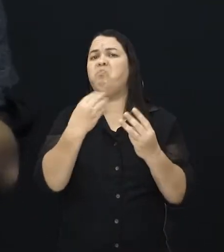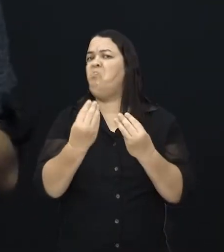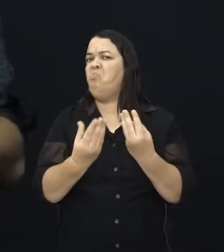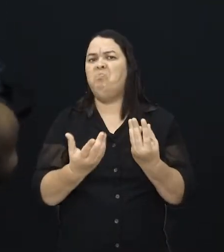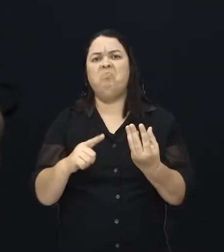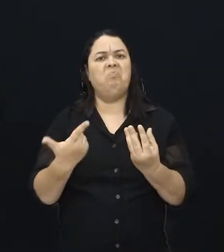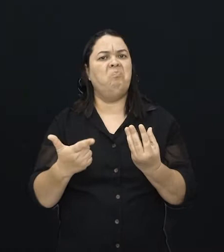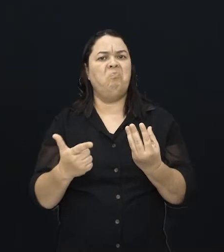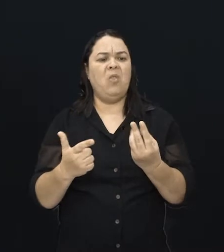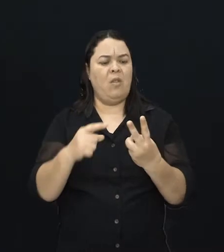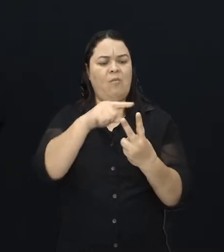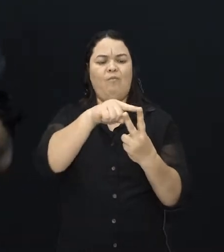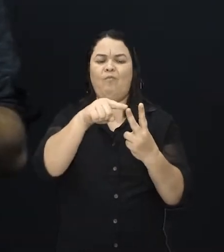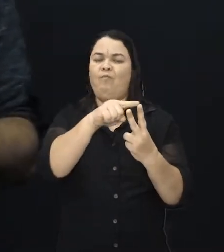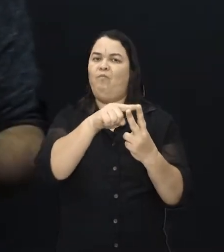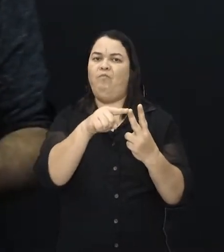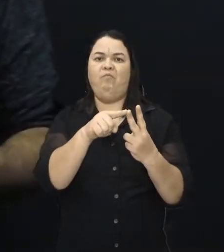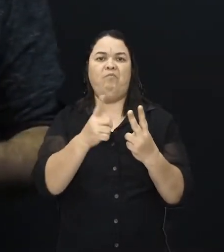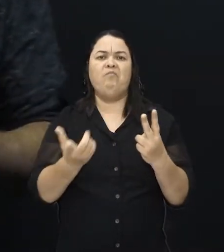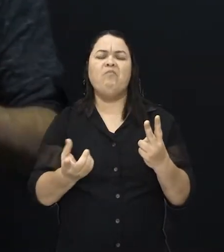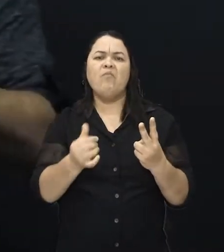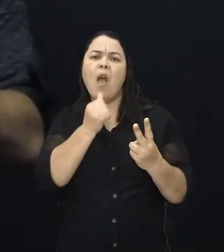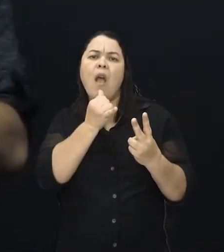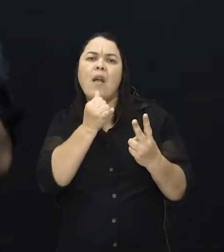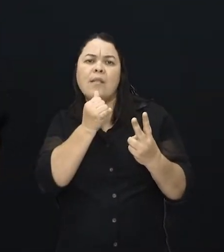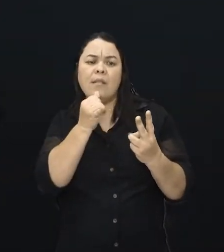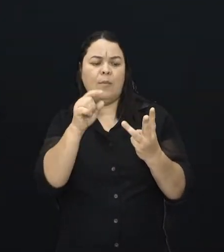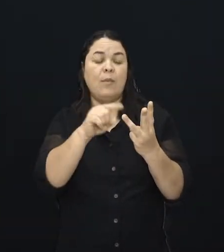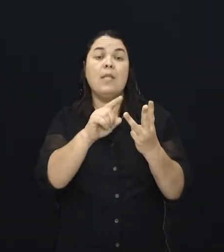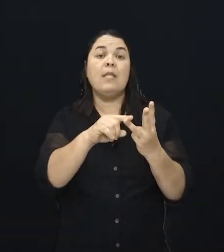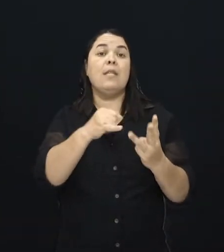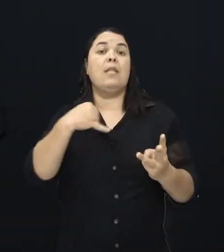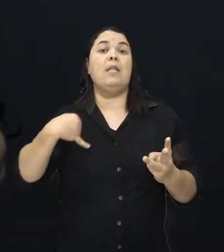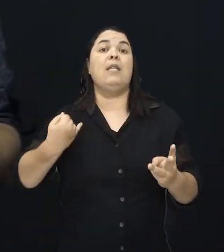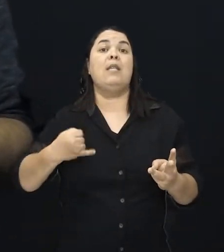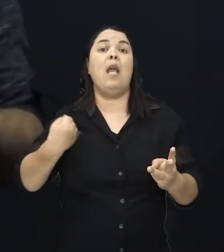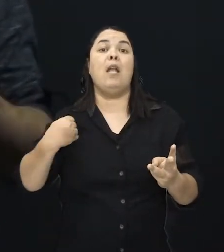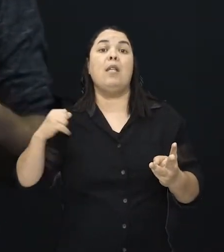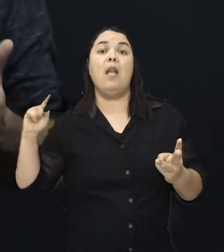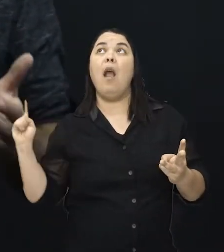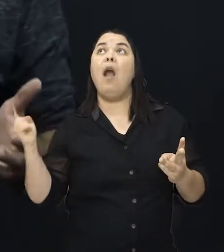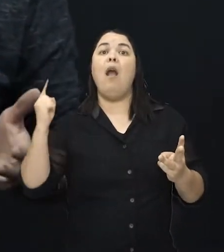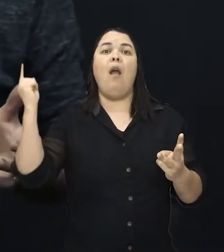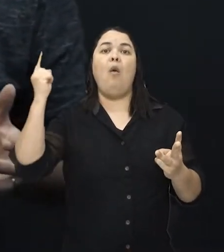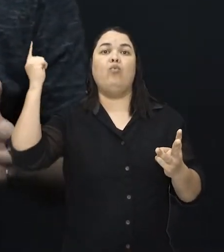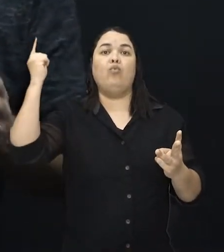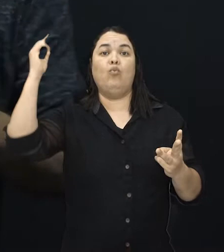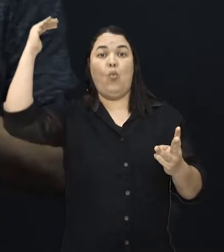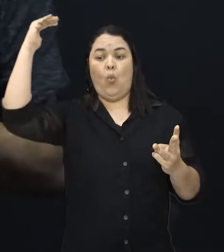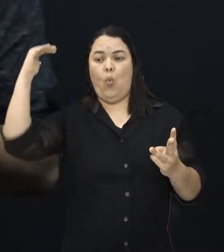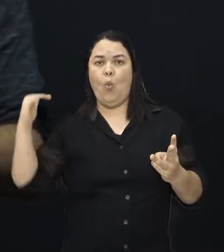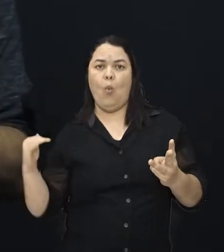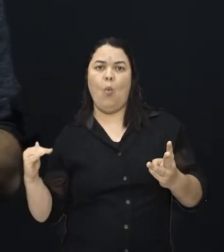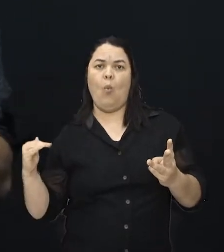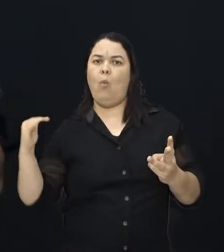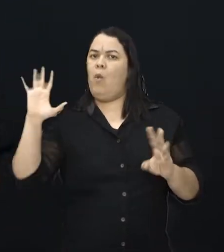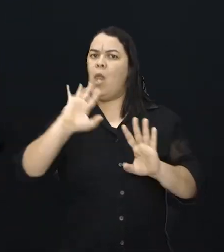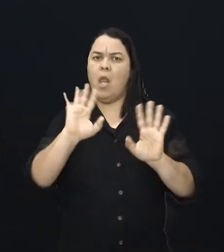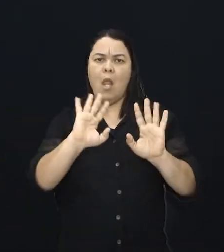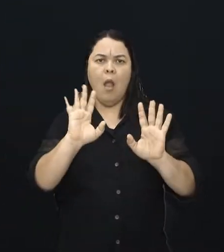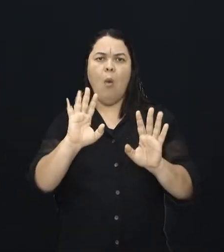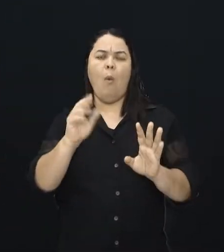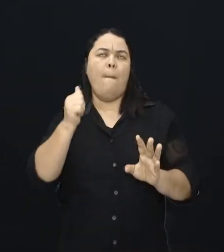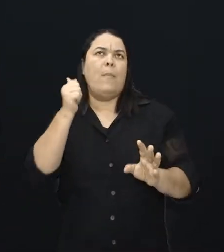classificação em relação a essas duas. Por exemplo, idade e altura. Não necessariamente, quanto mais velha